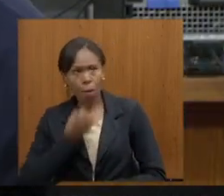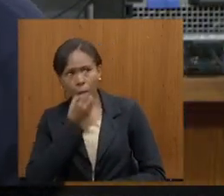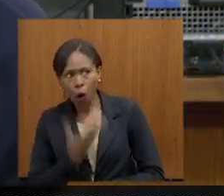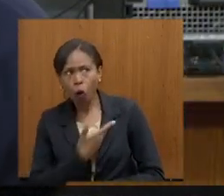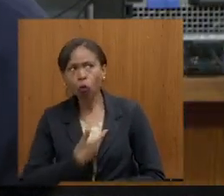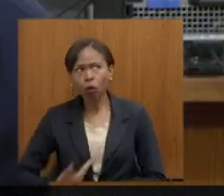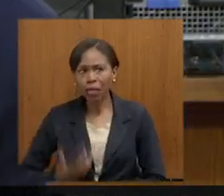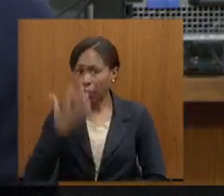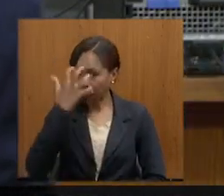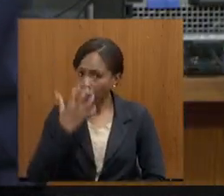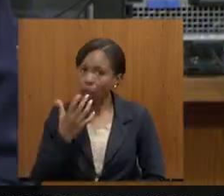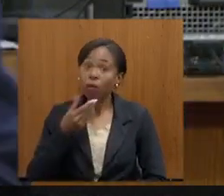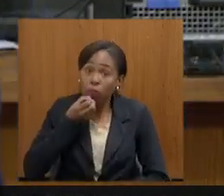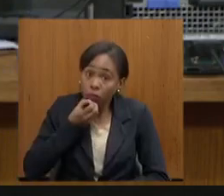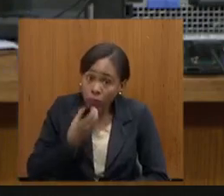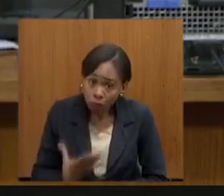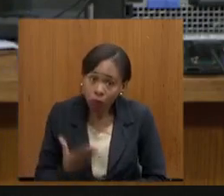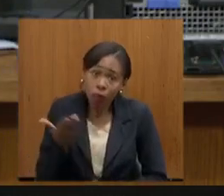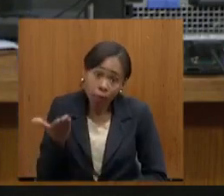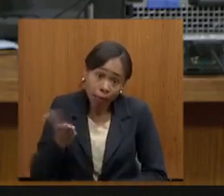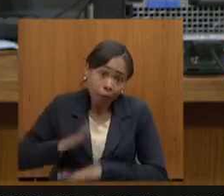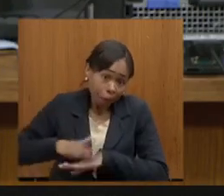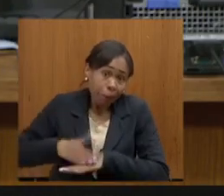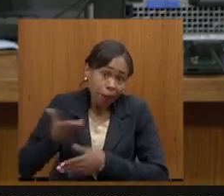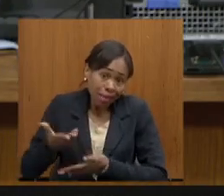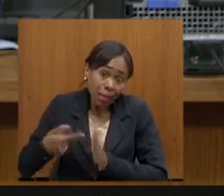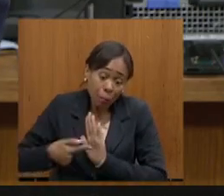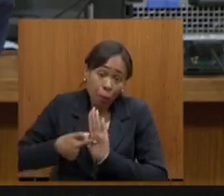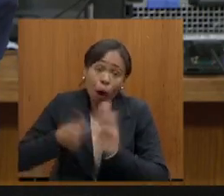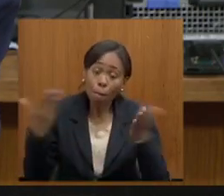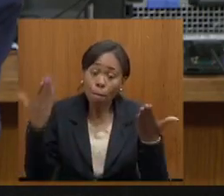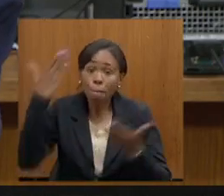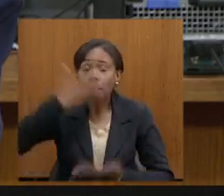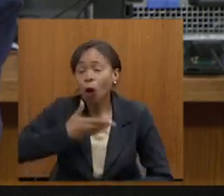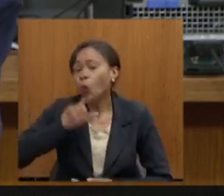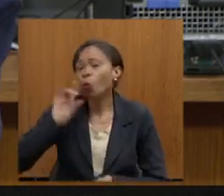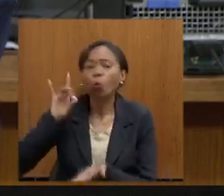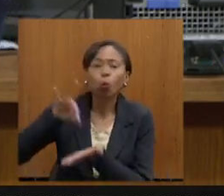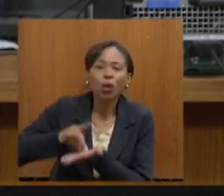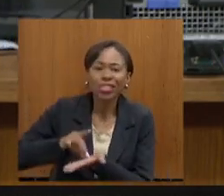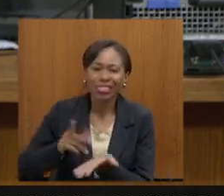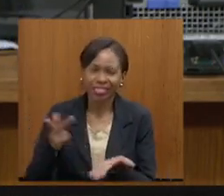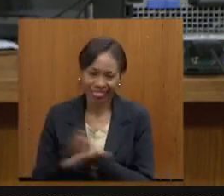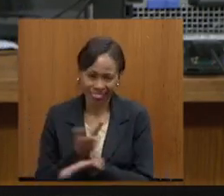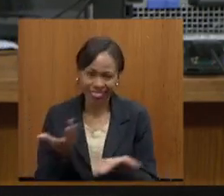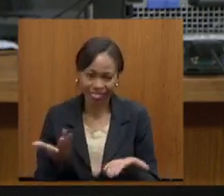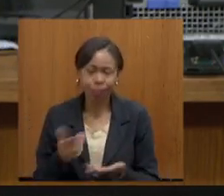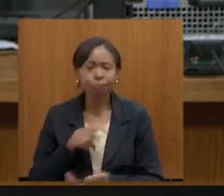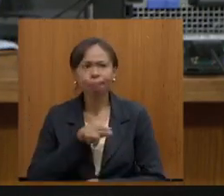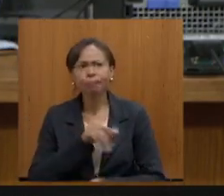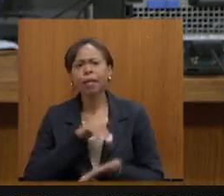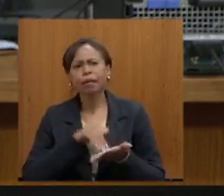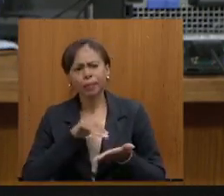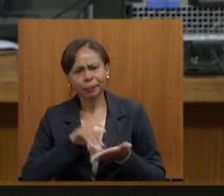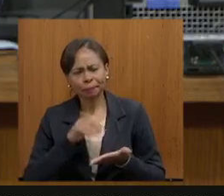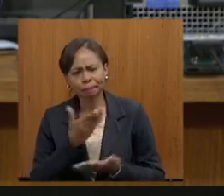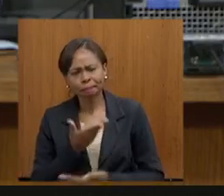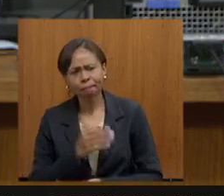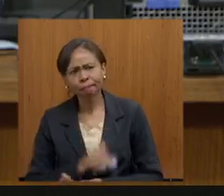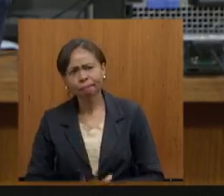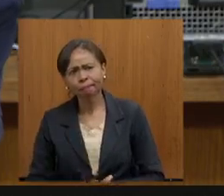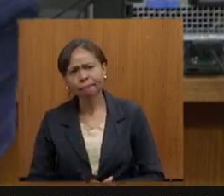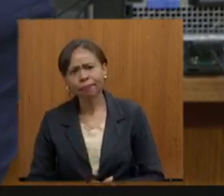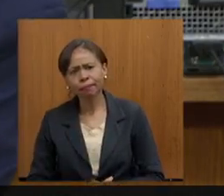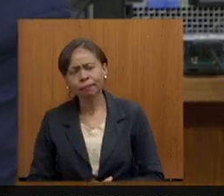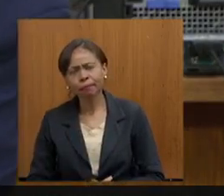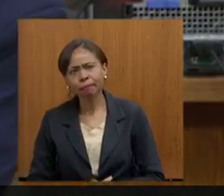ainda para o próprio governo porque aí ele mostra a realidade que tá acontecendo E aí secretário Fernando passado e o